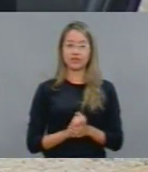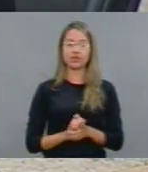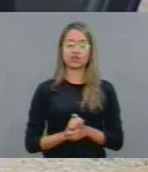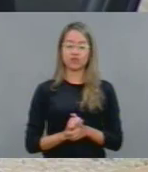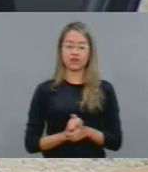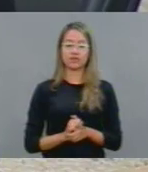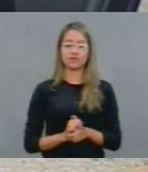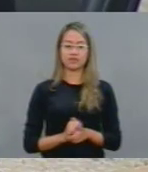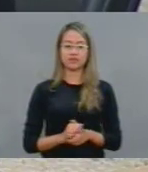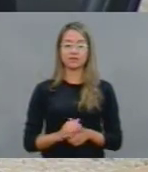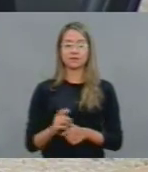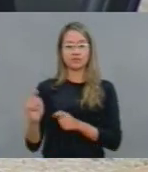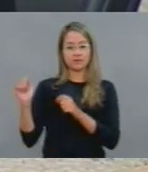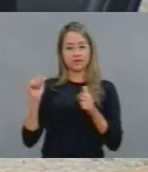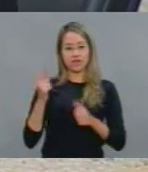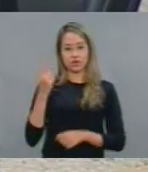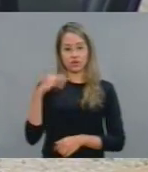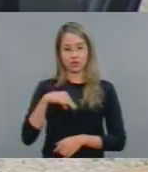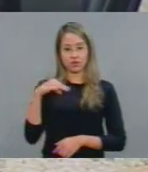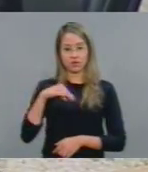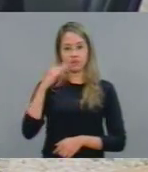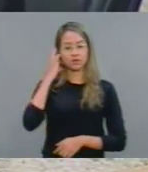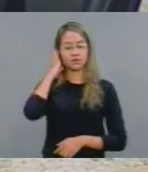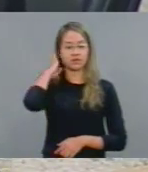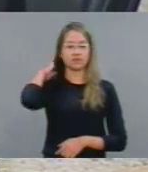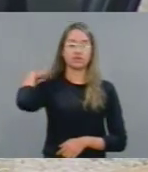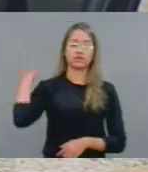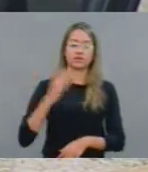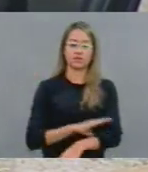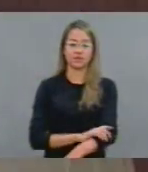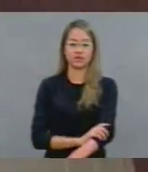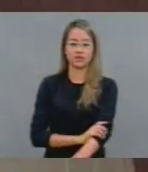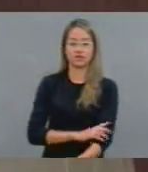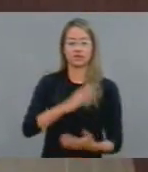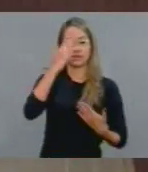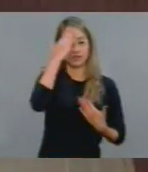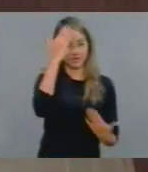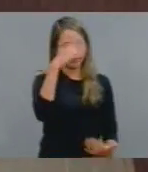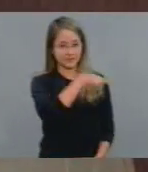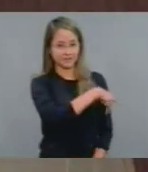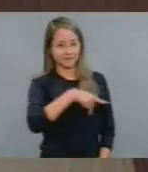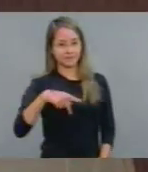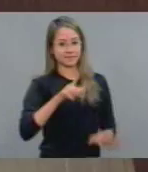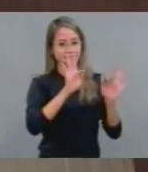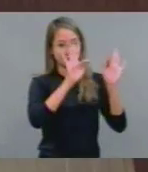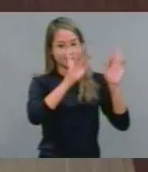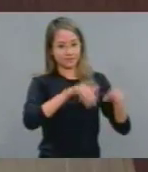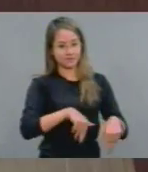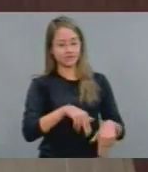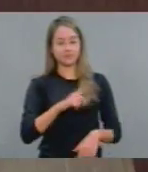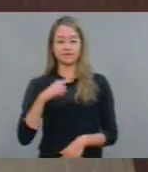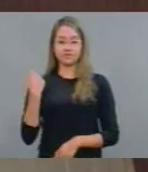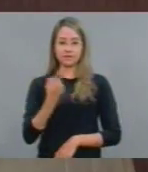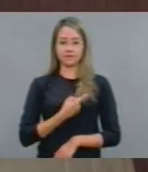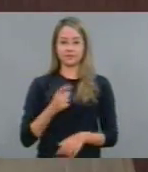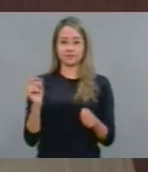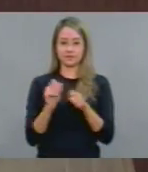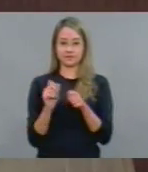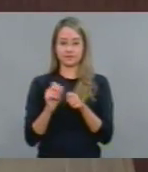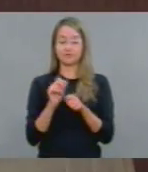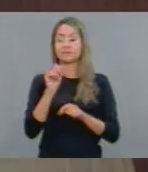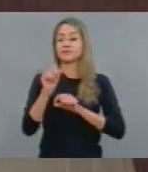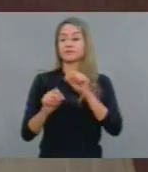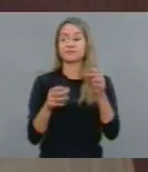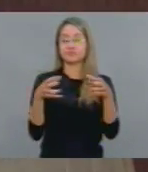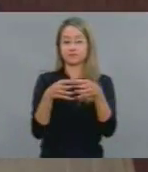Mais um minuto, deputado. Obrigado, agradeço, presidente, e concluo dizendo, nós fizemos oposição